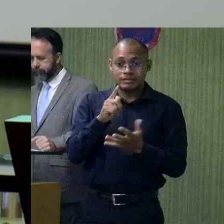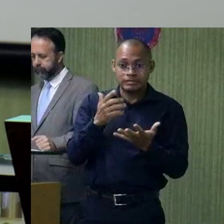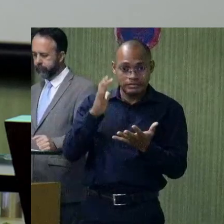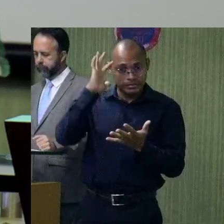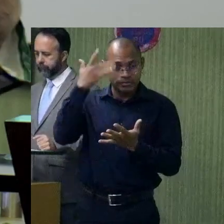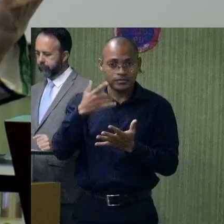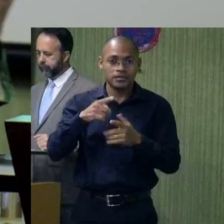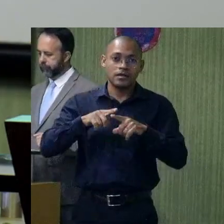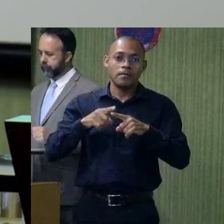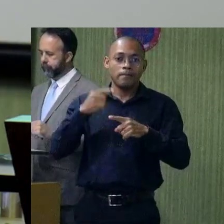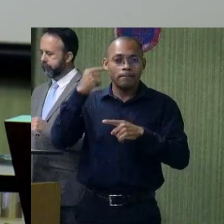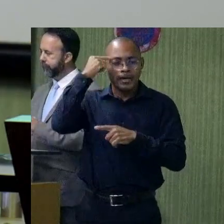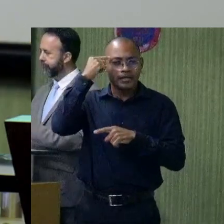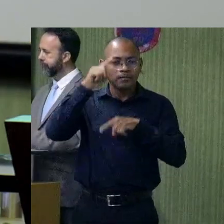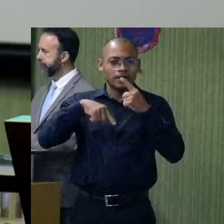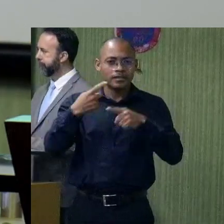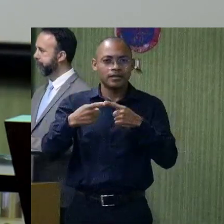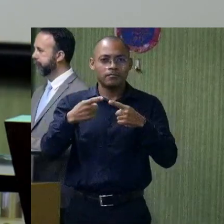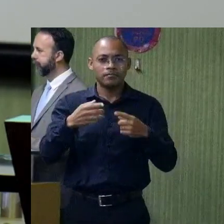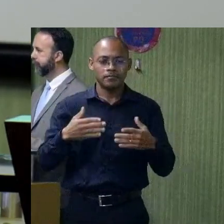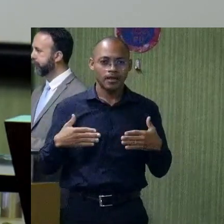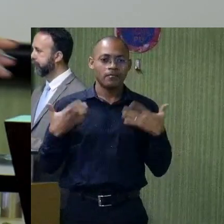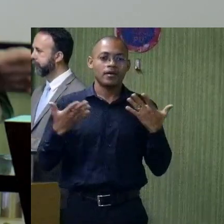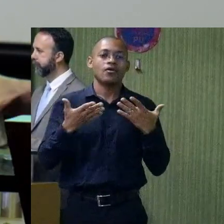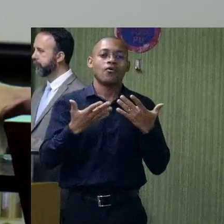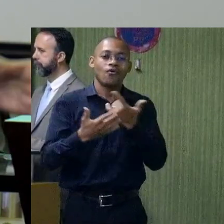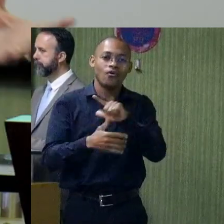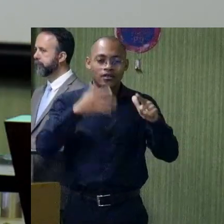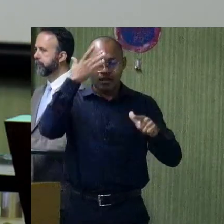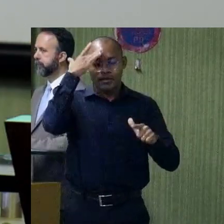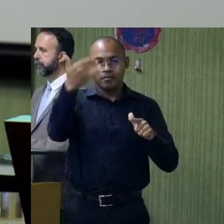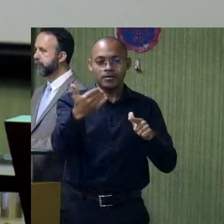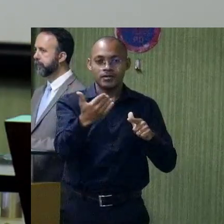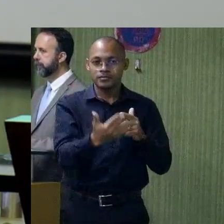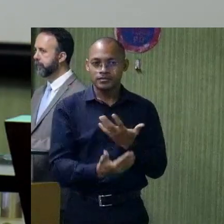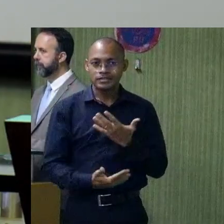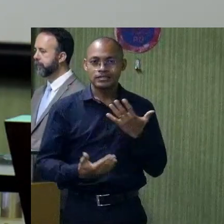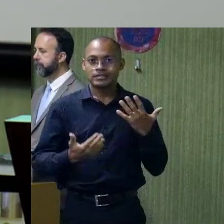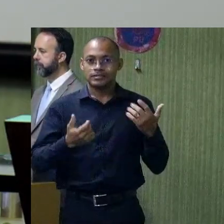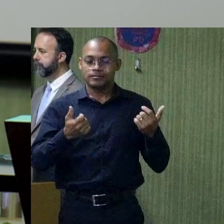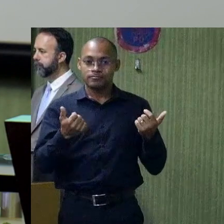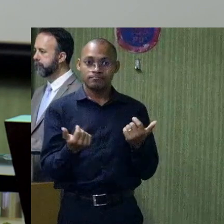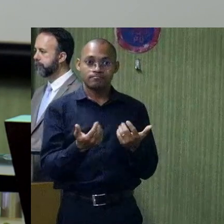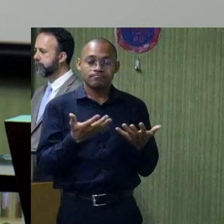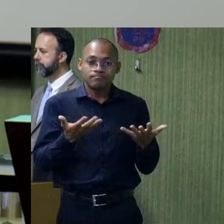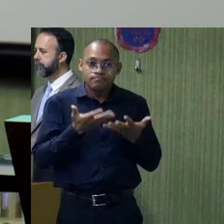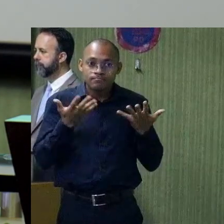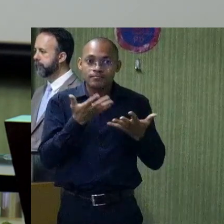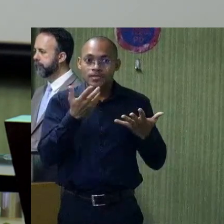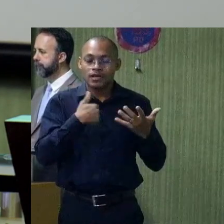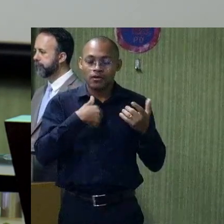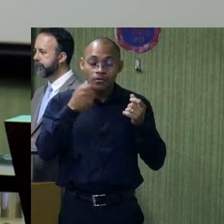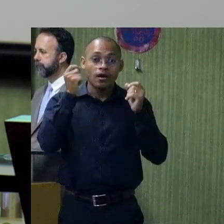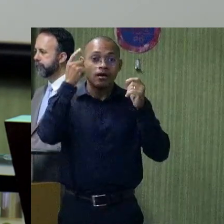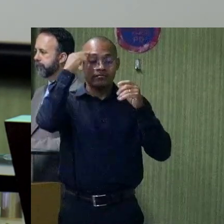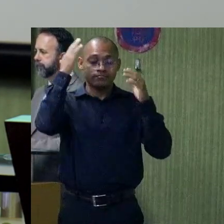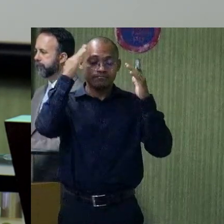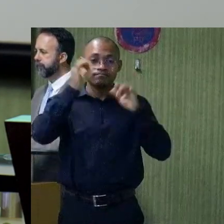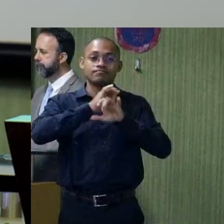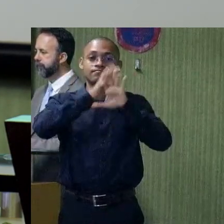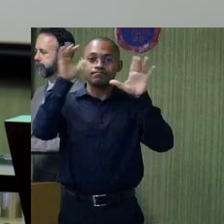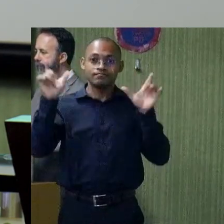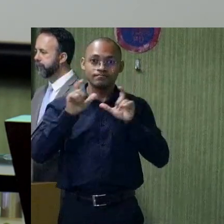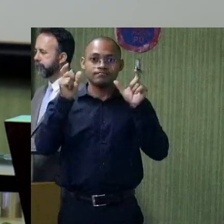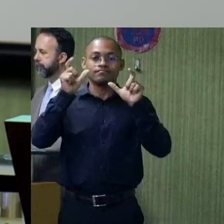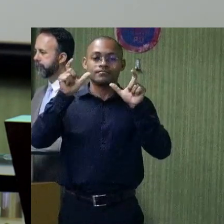Mas de repente vem outro colega desperta na gente alguma atuação que a gente tem que ter preventiva então eu